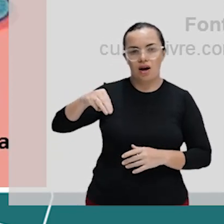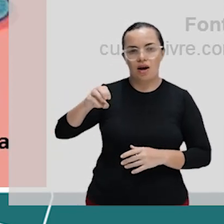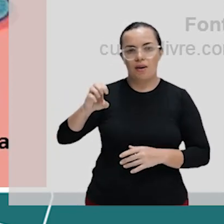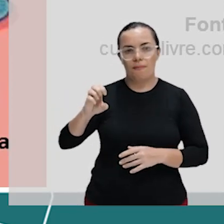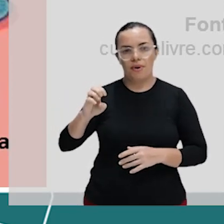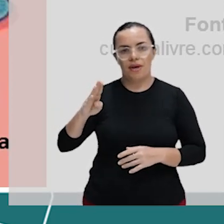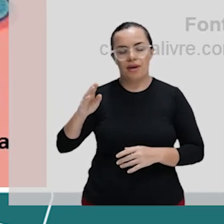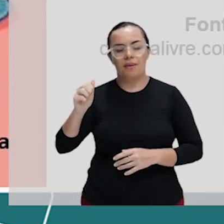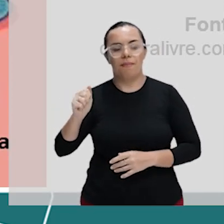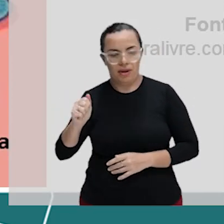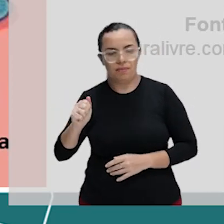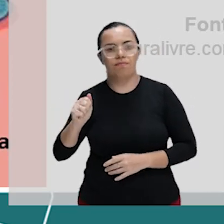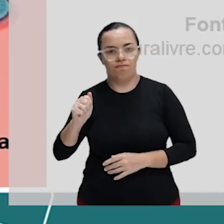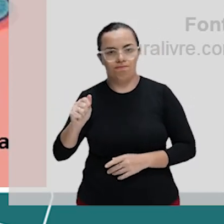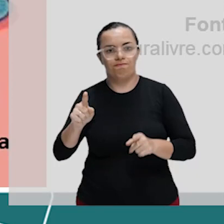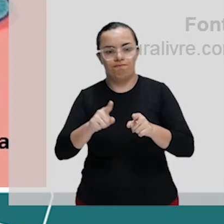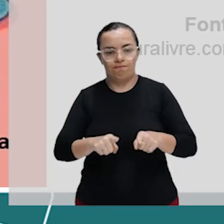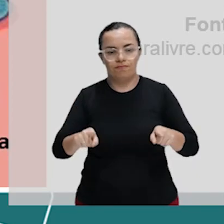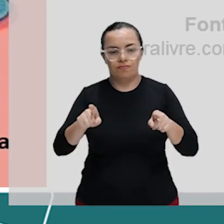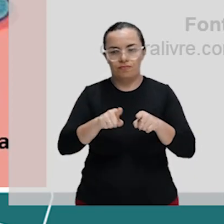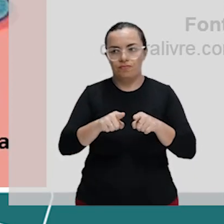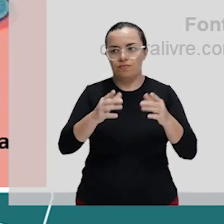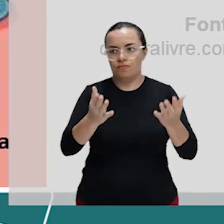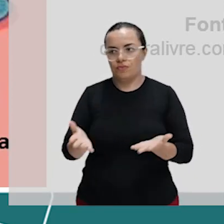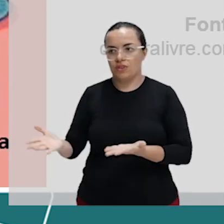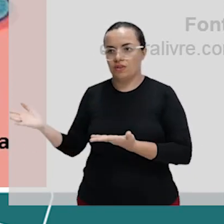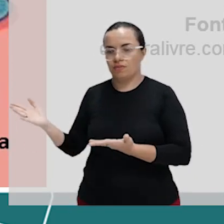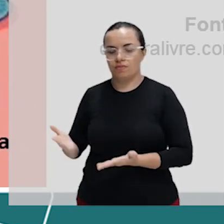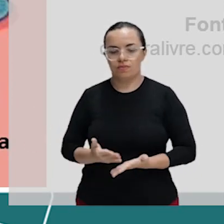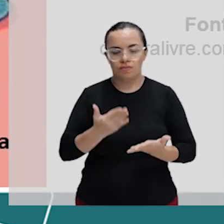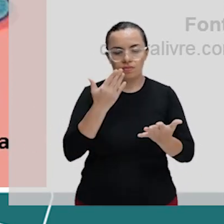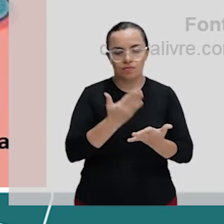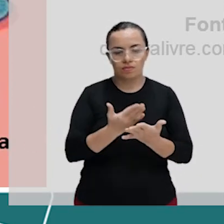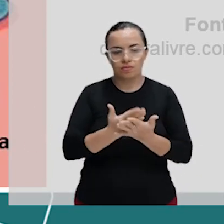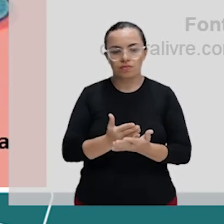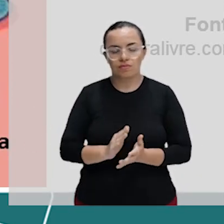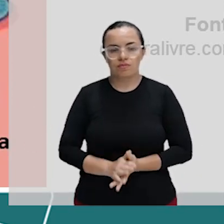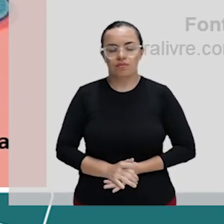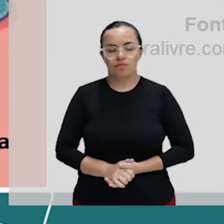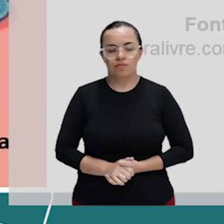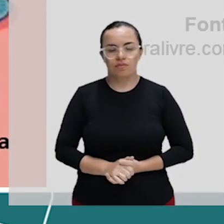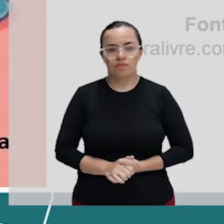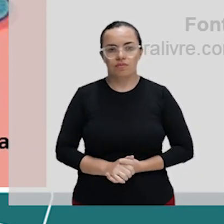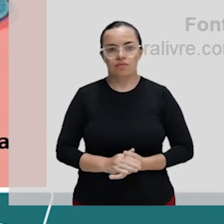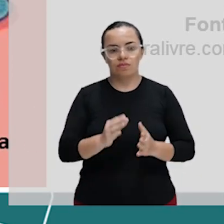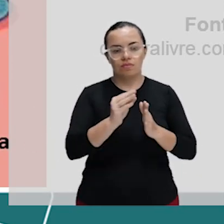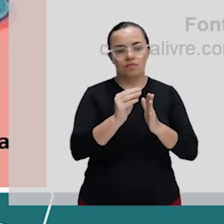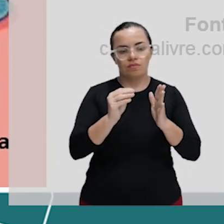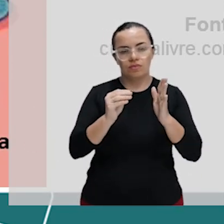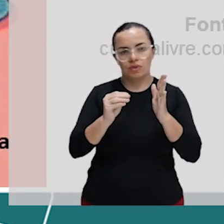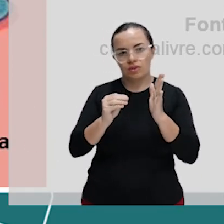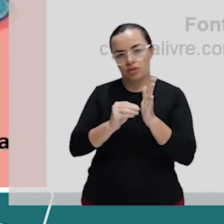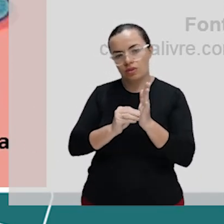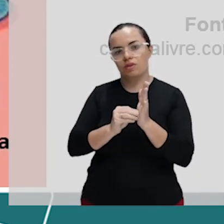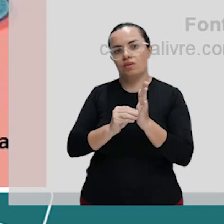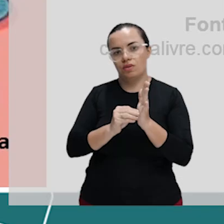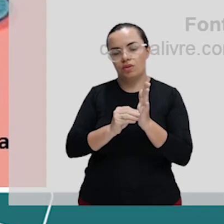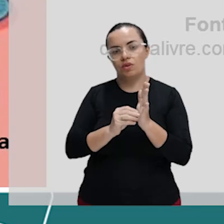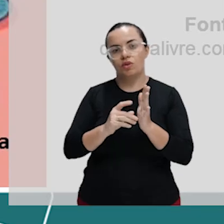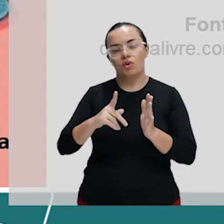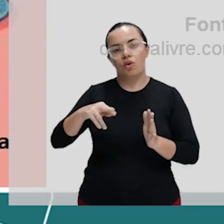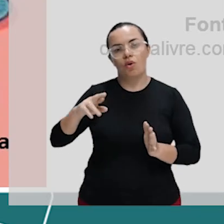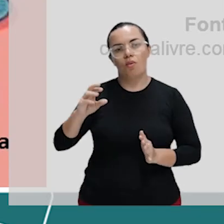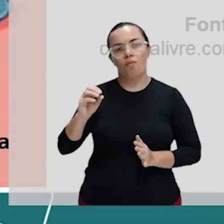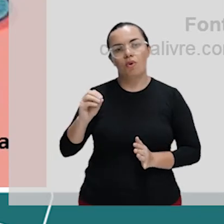ameboide, tá? As amebas, como nós vamos estudar na aula sobre protozoários, elas se